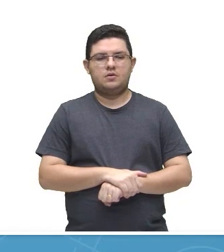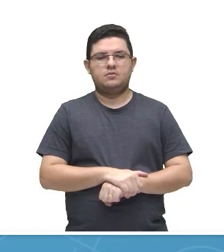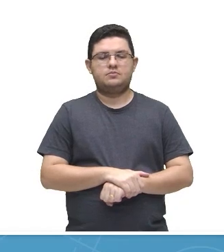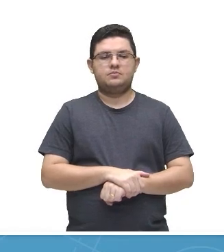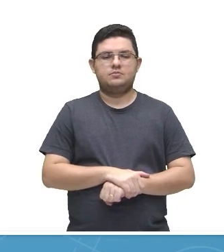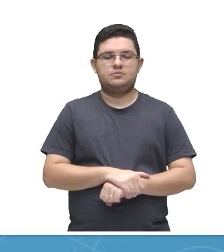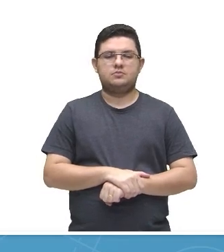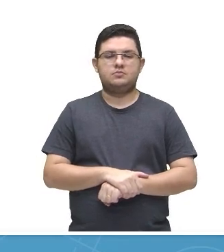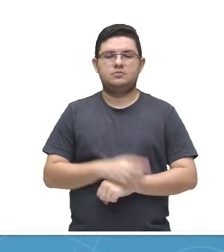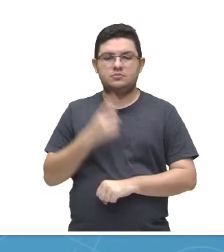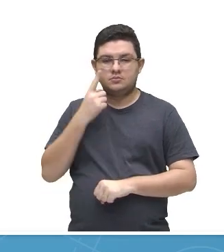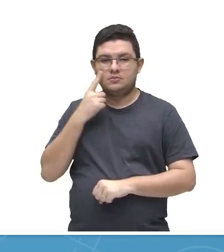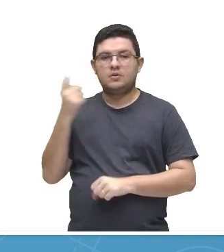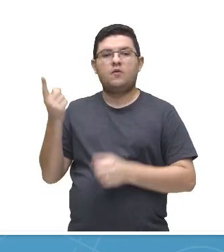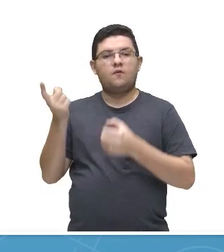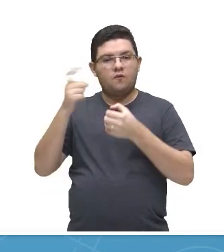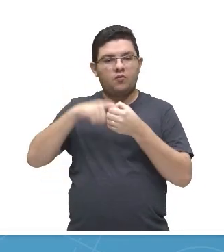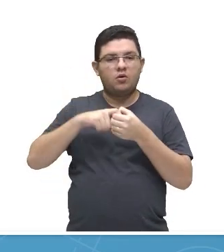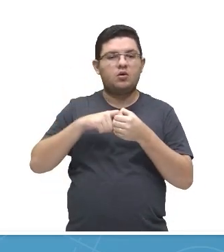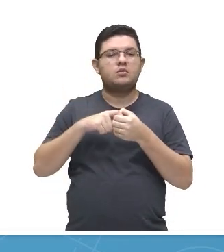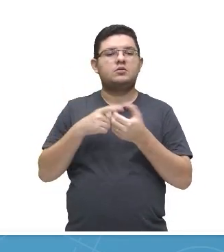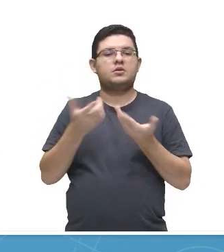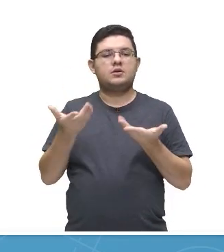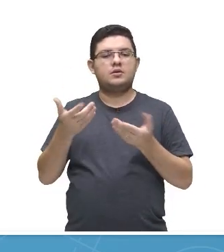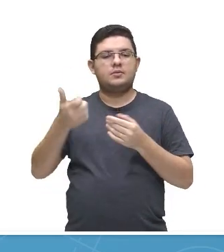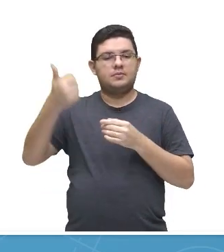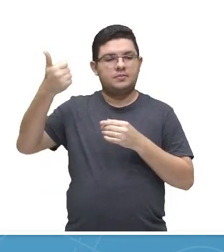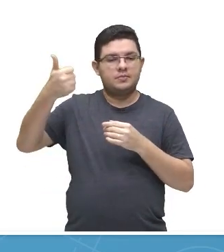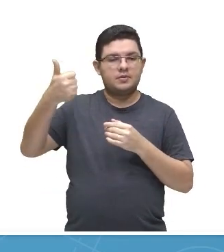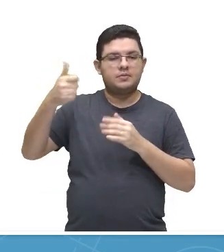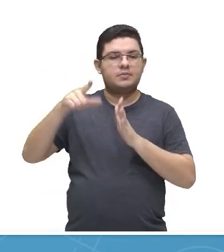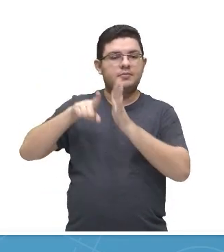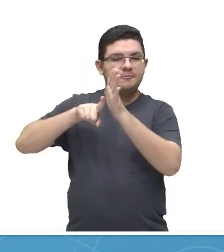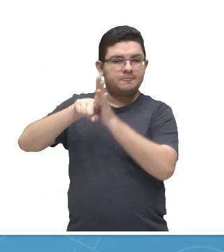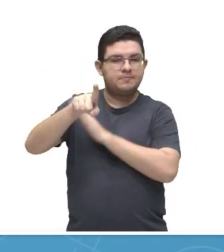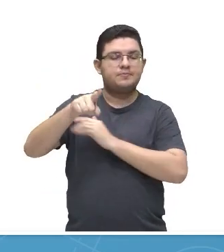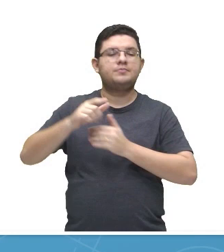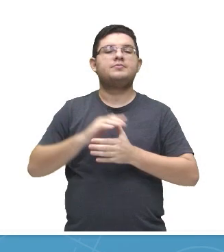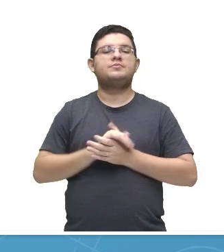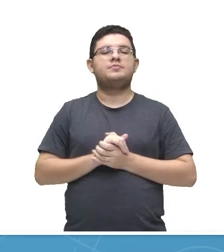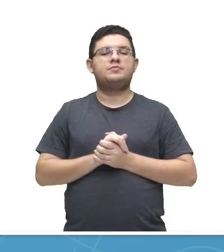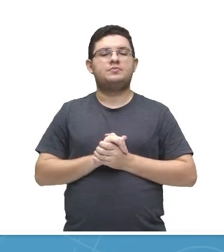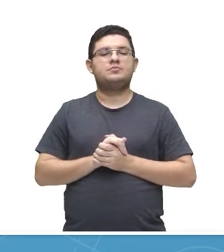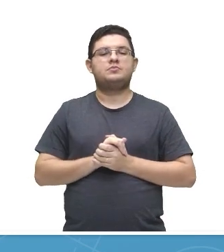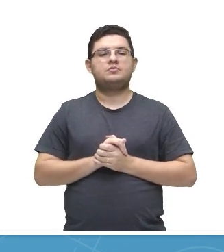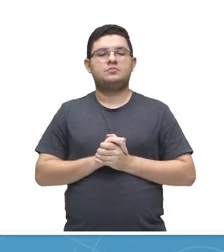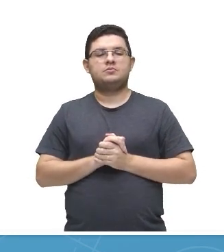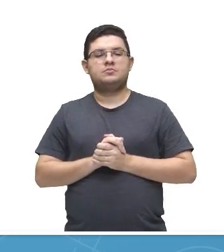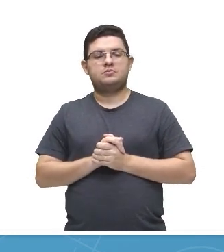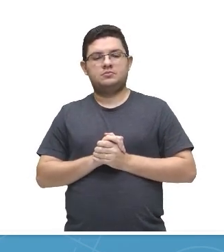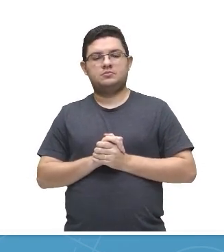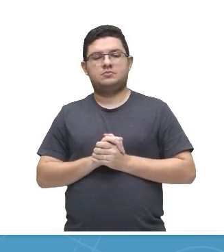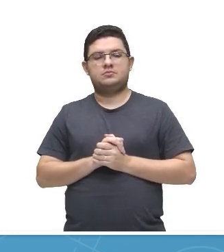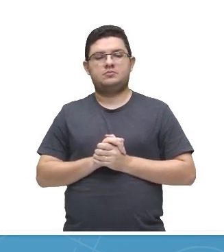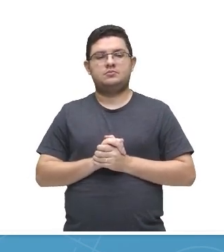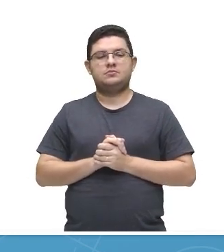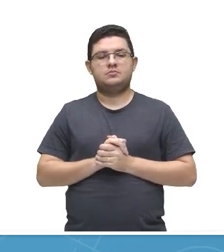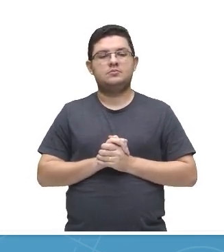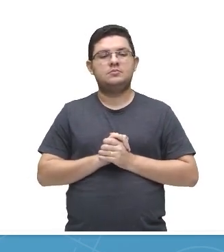Olha, gente, voltamos. Olha as nossas questões que a gente tem aí para você. Nós temos duas questões.